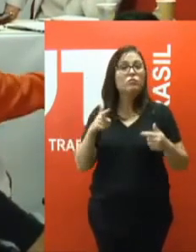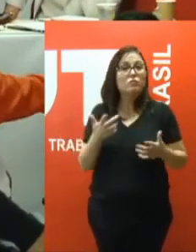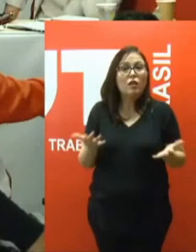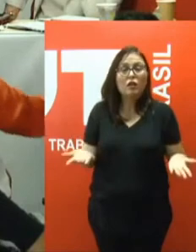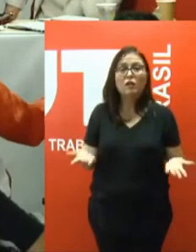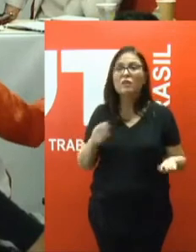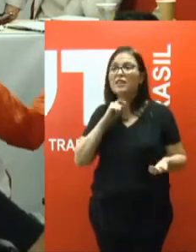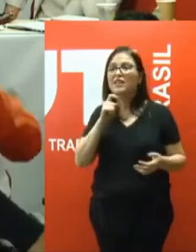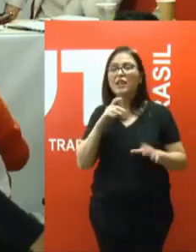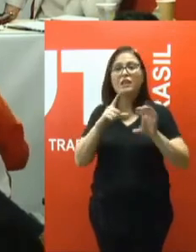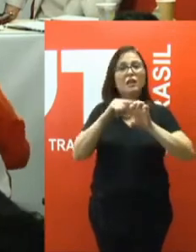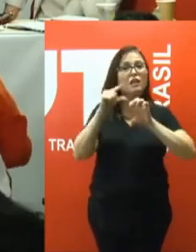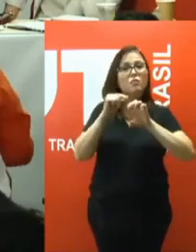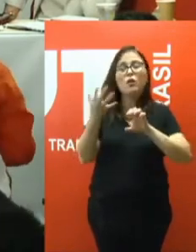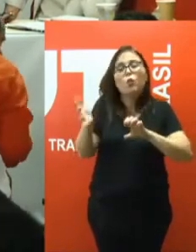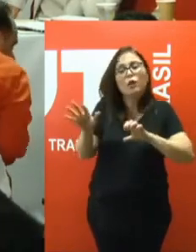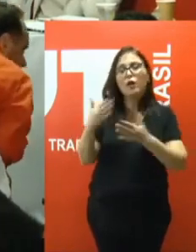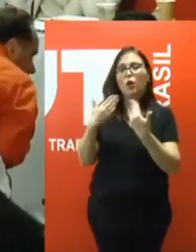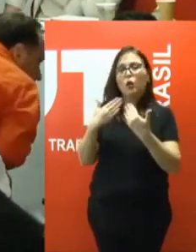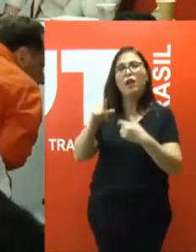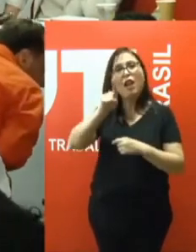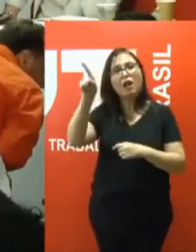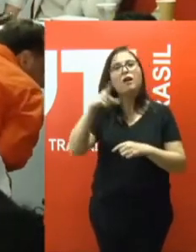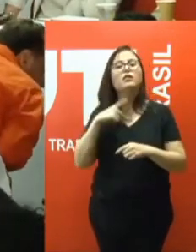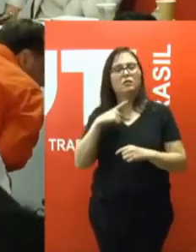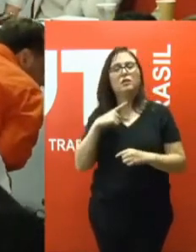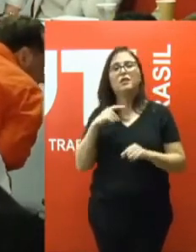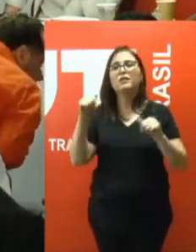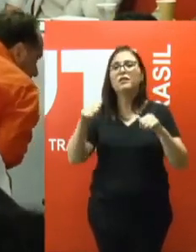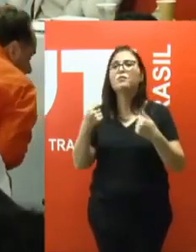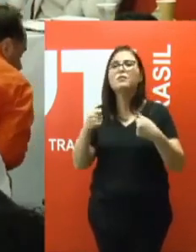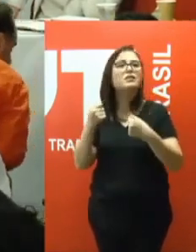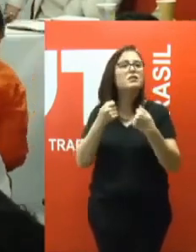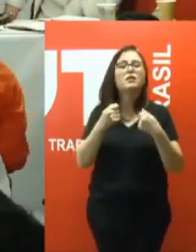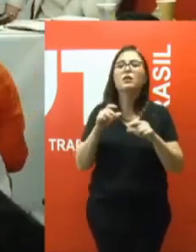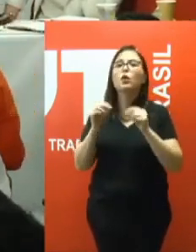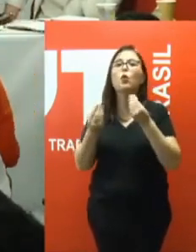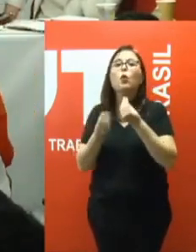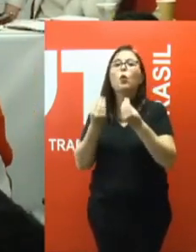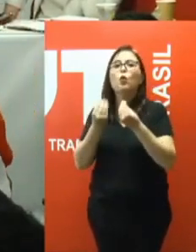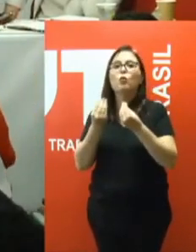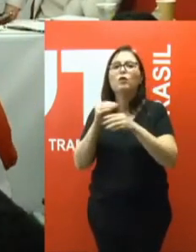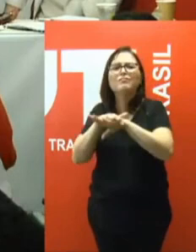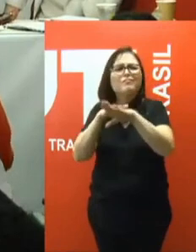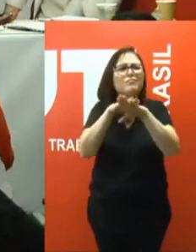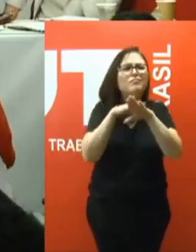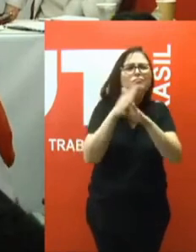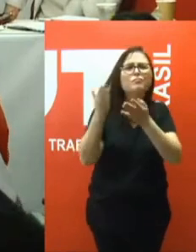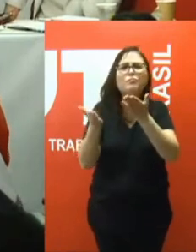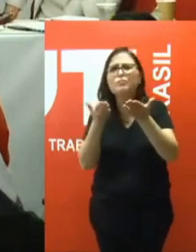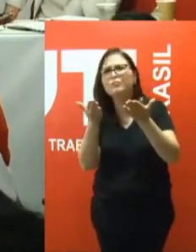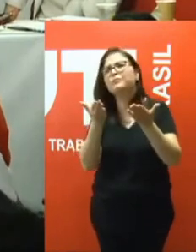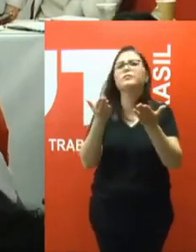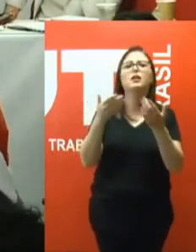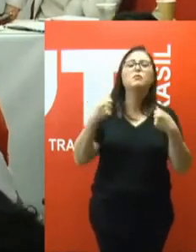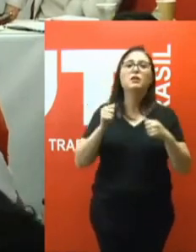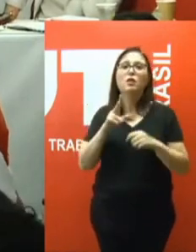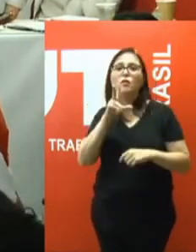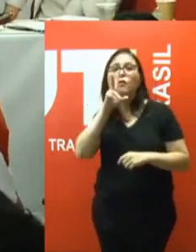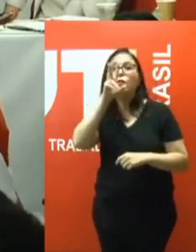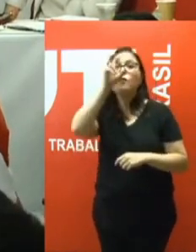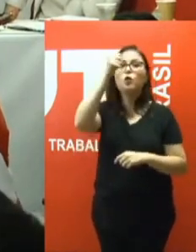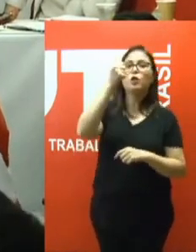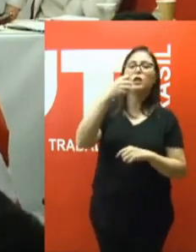tem ninguém no empresariado que quer fazer esse debate. Nós vamos ter que comprar um pau com todo mundo, sabe? Então, fortalecer o